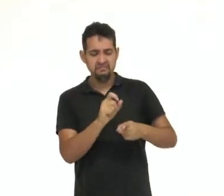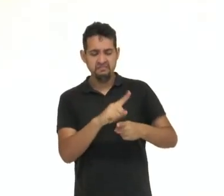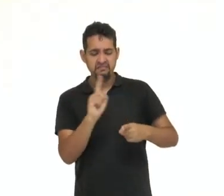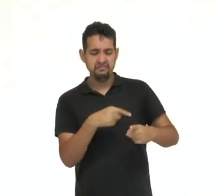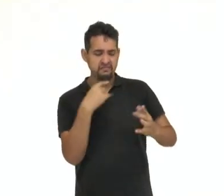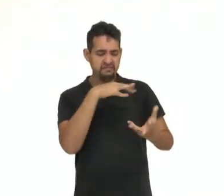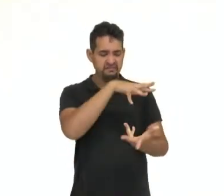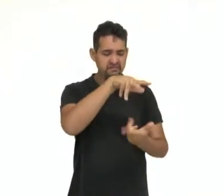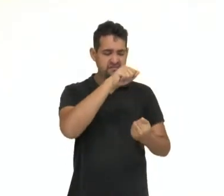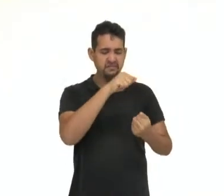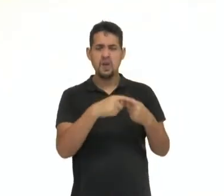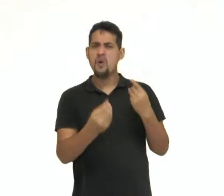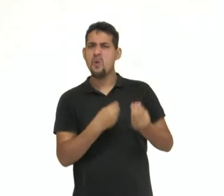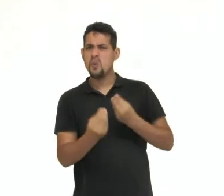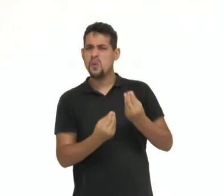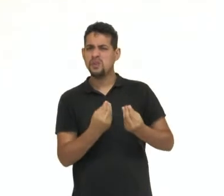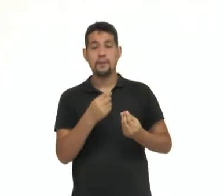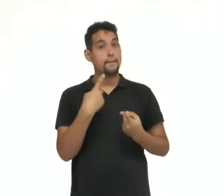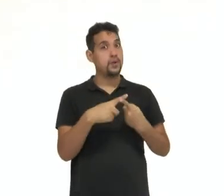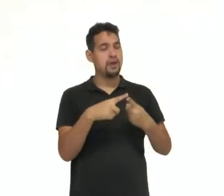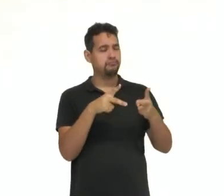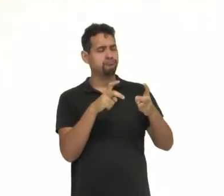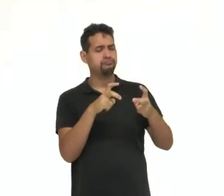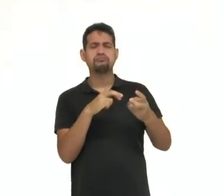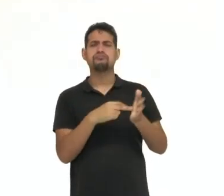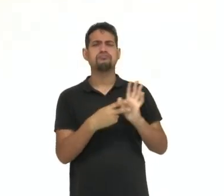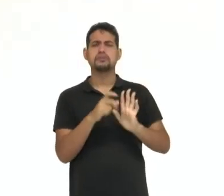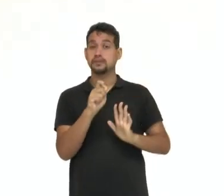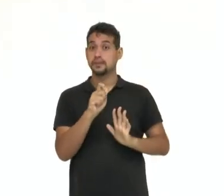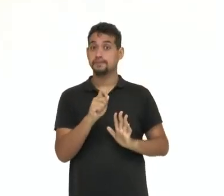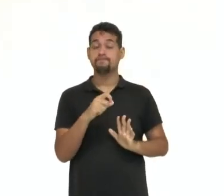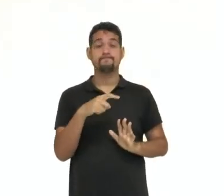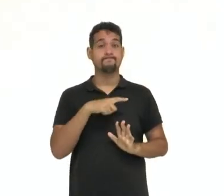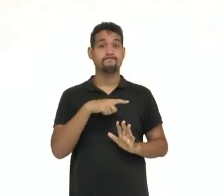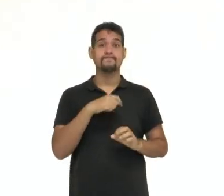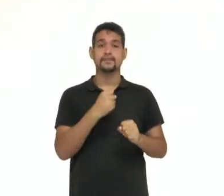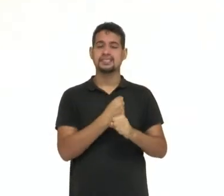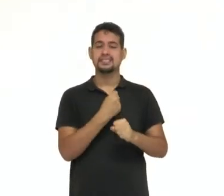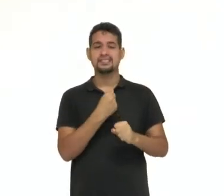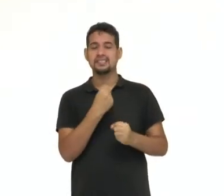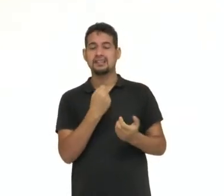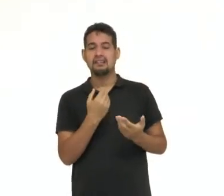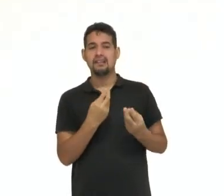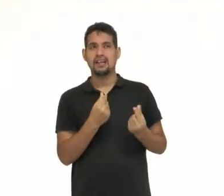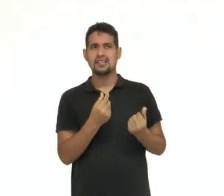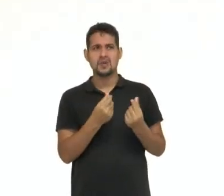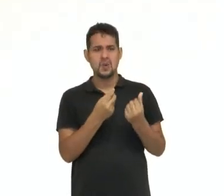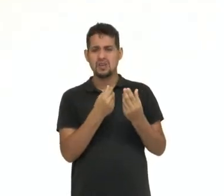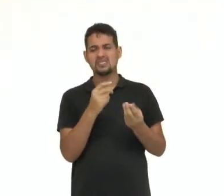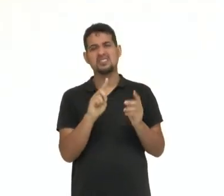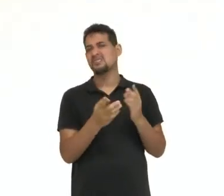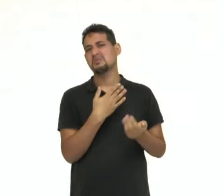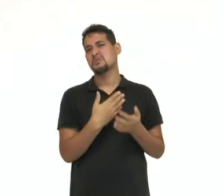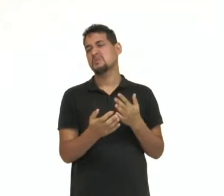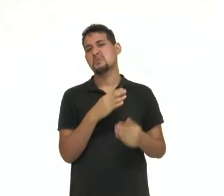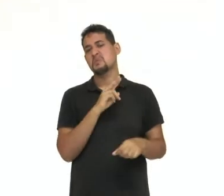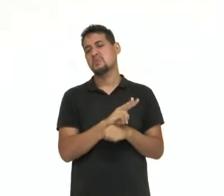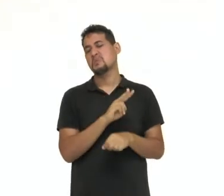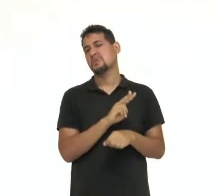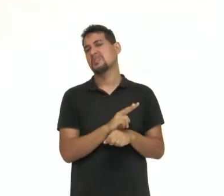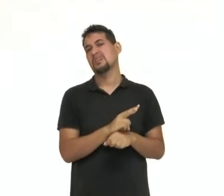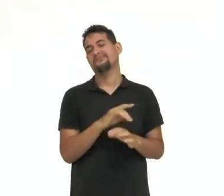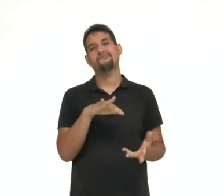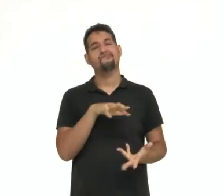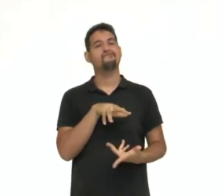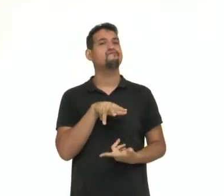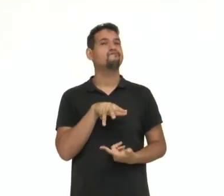ambiente? La impressão é que han descuidado de las cosas, ou seja, del meio